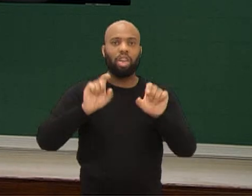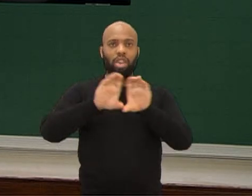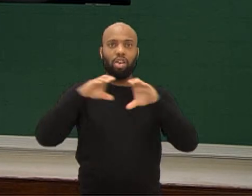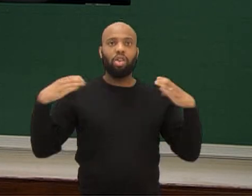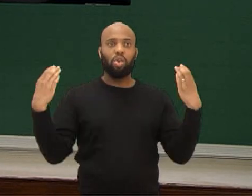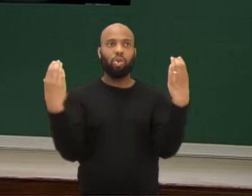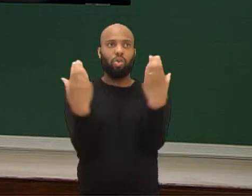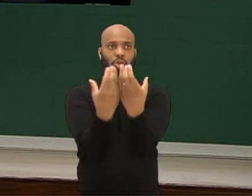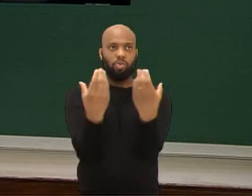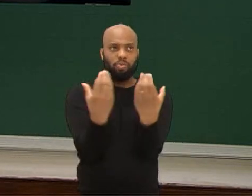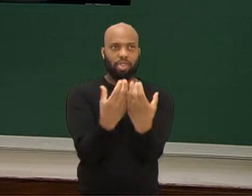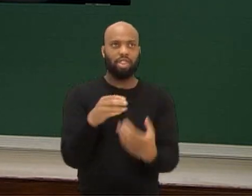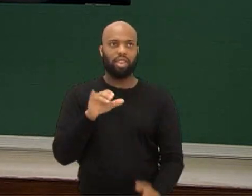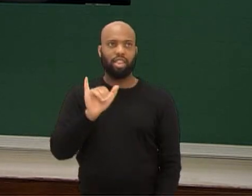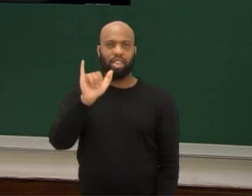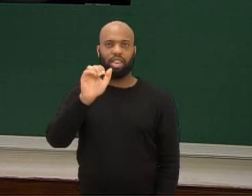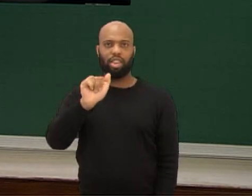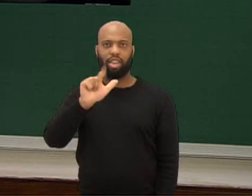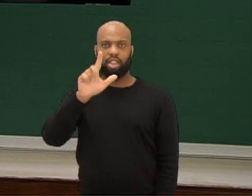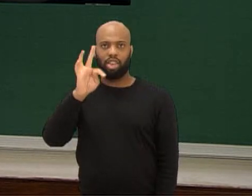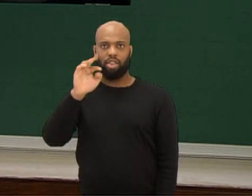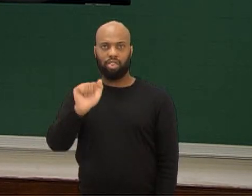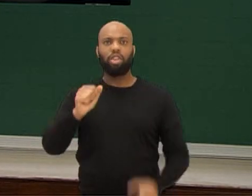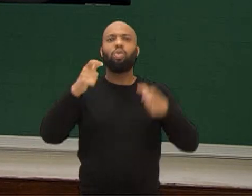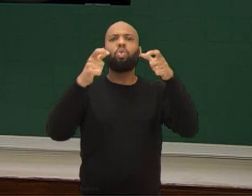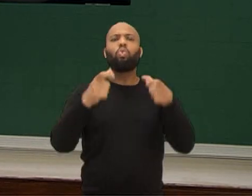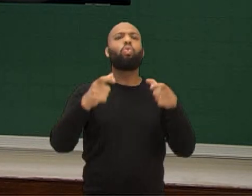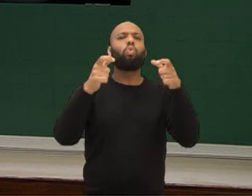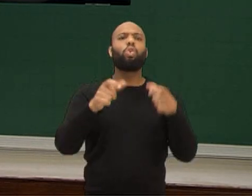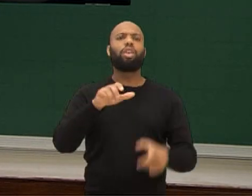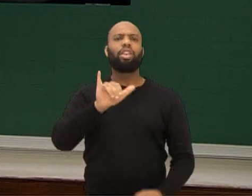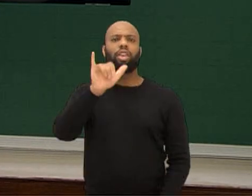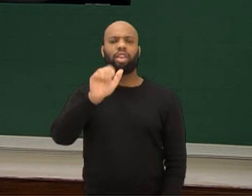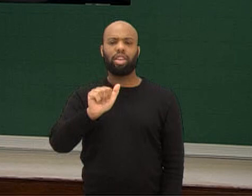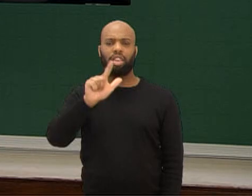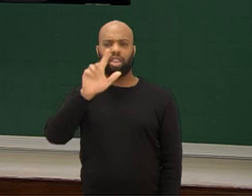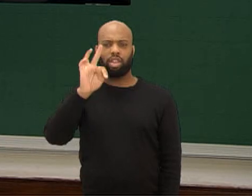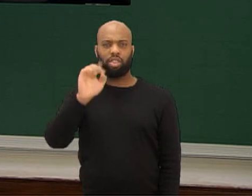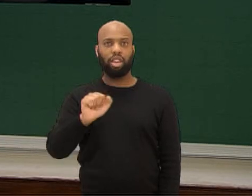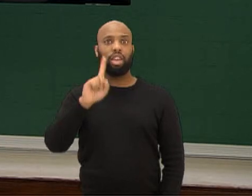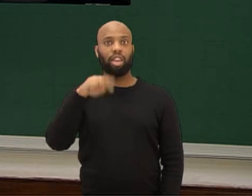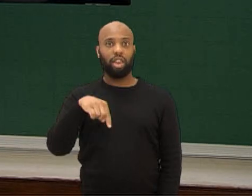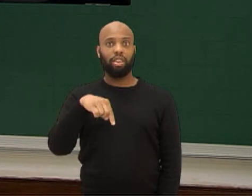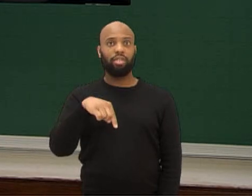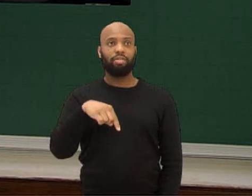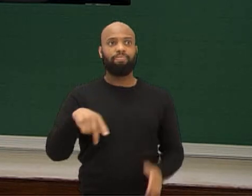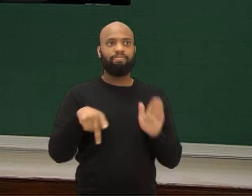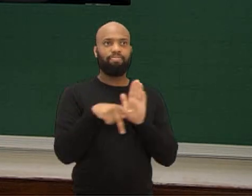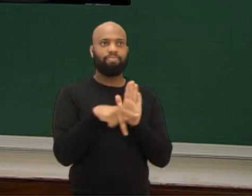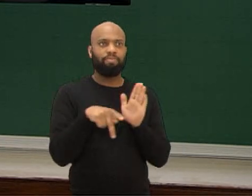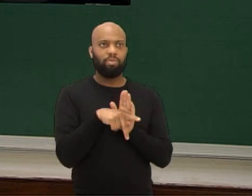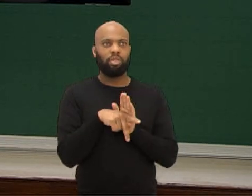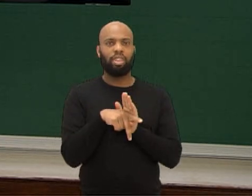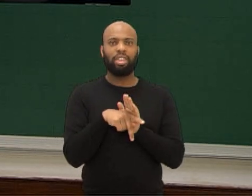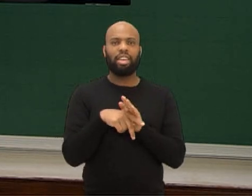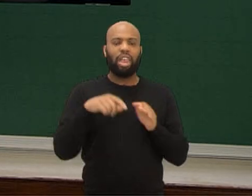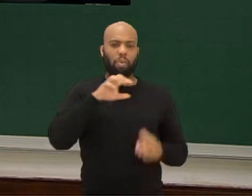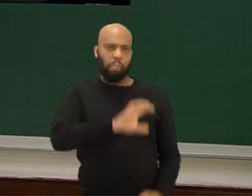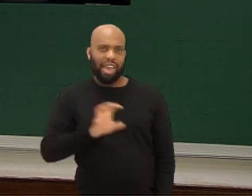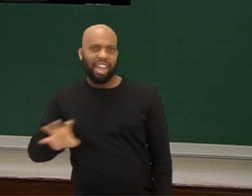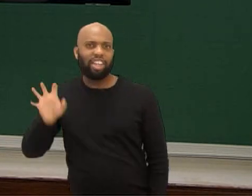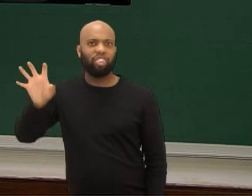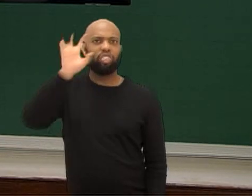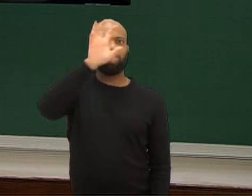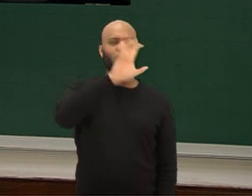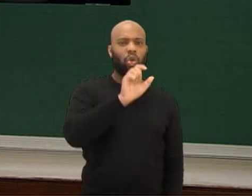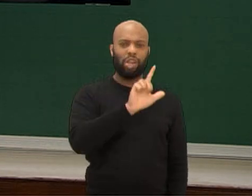Conferência de Yalta. Onde ficava localizada Yalta? Yalta ficava localizada na Crimeia, que é uma das regiões